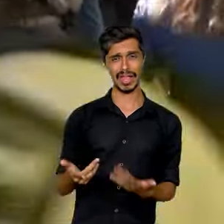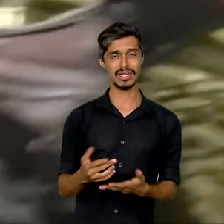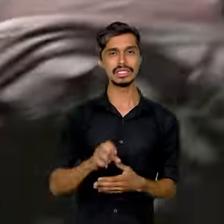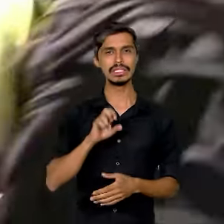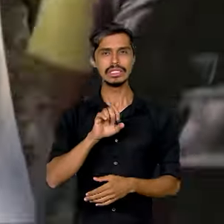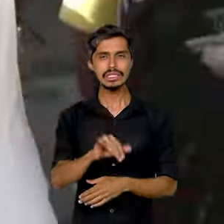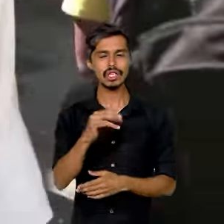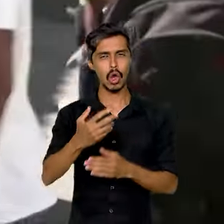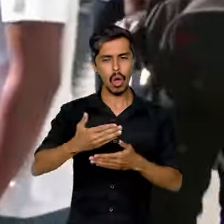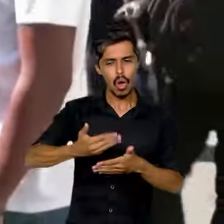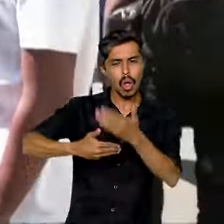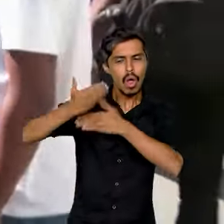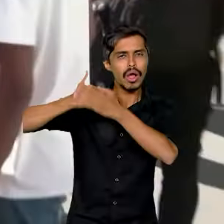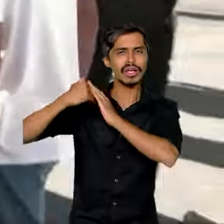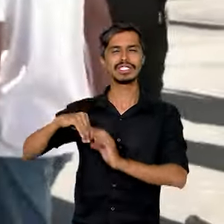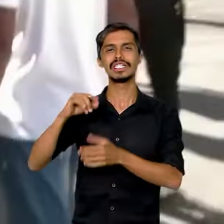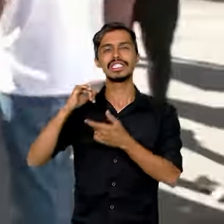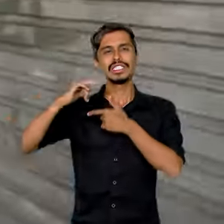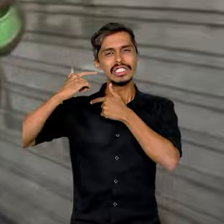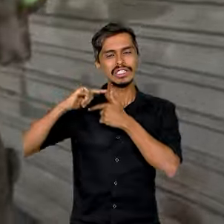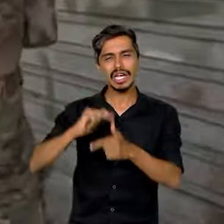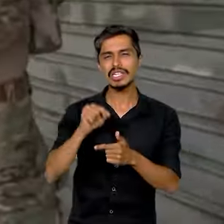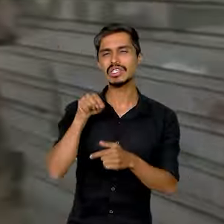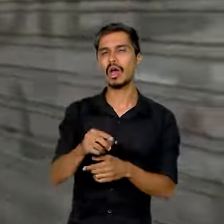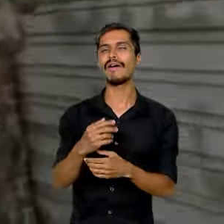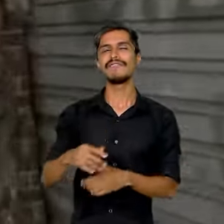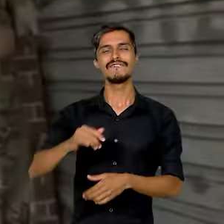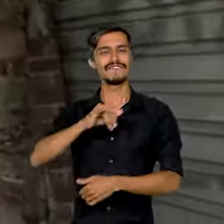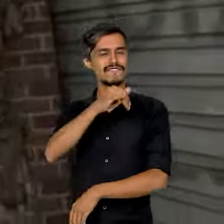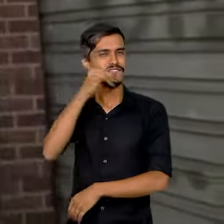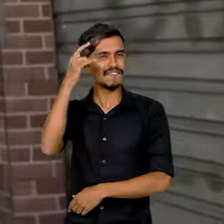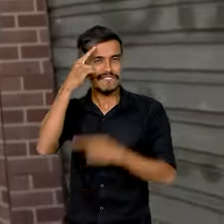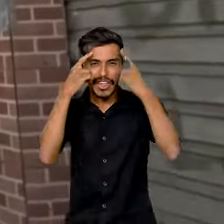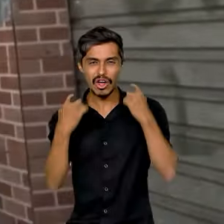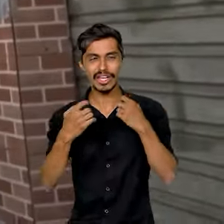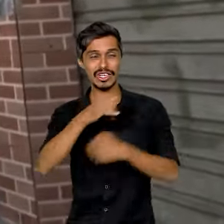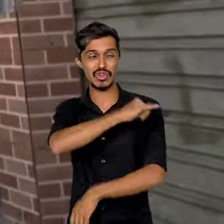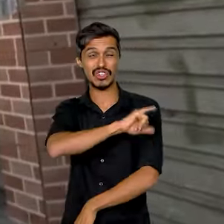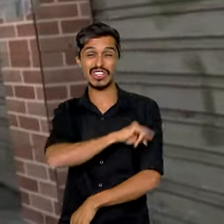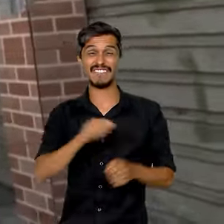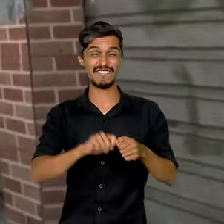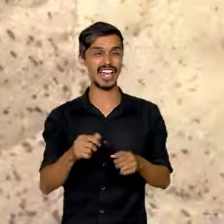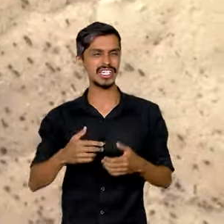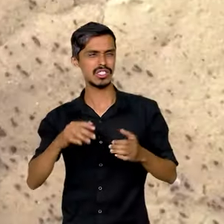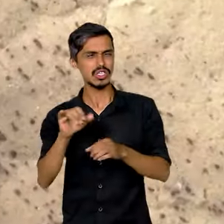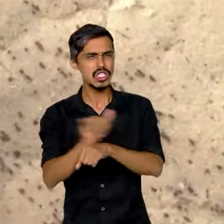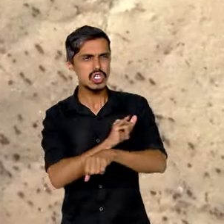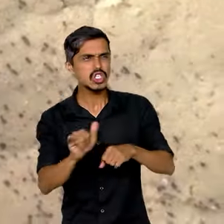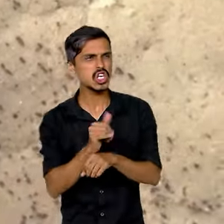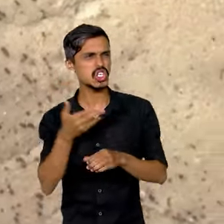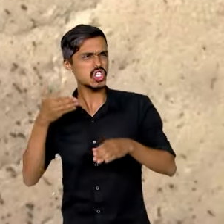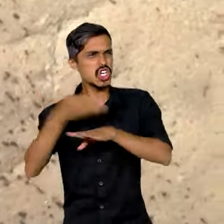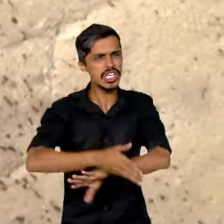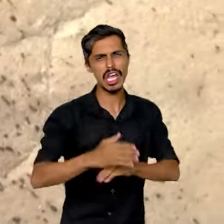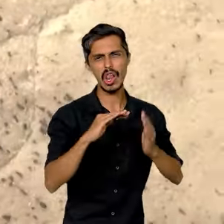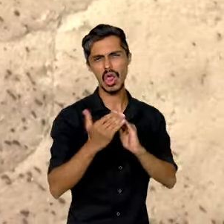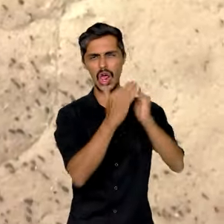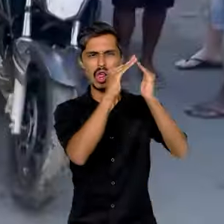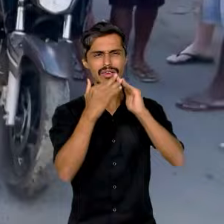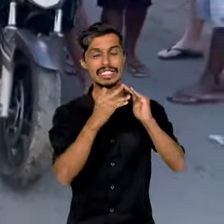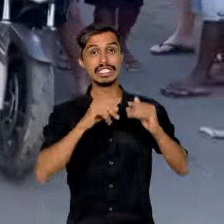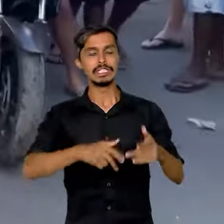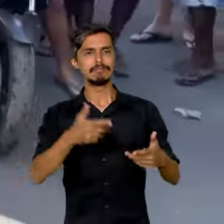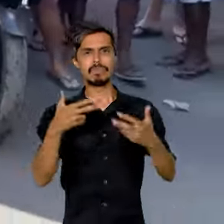o estado do Rio de Janeiro tem uma triste fama. A polícia faz operações e é recebida de forma violenta por traficantes e